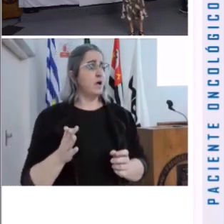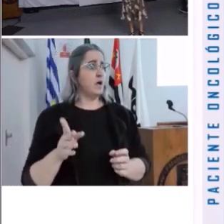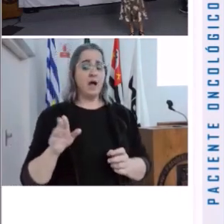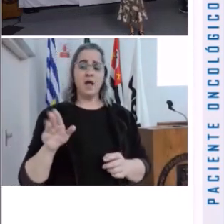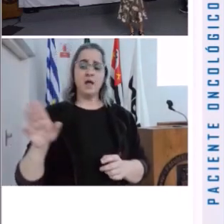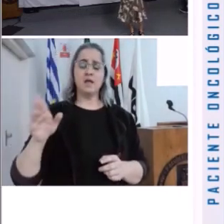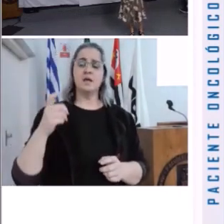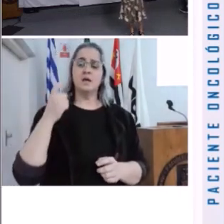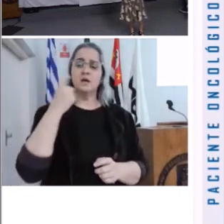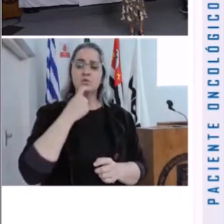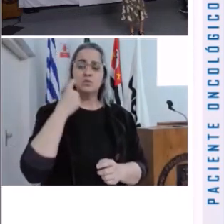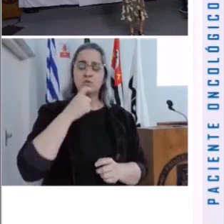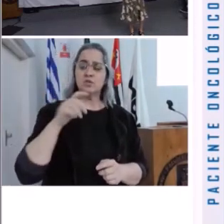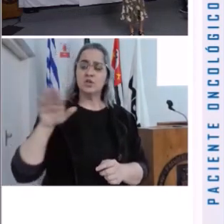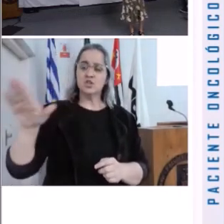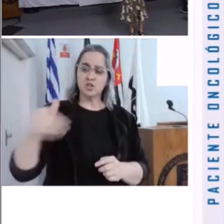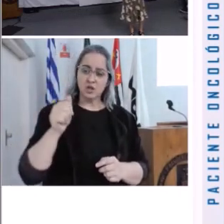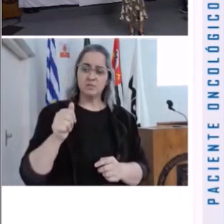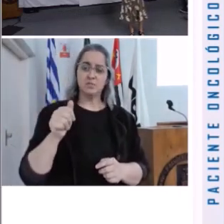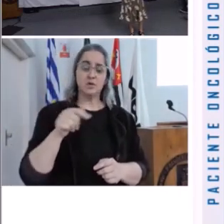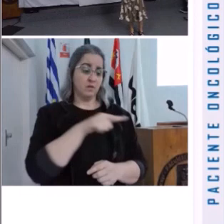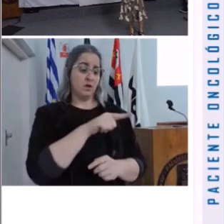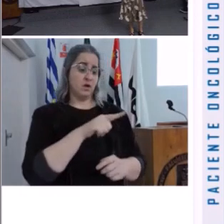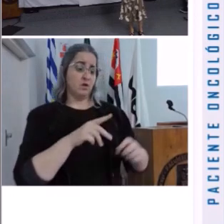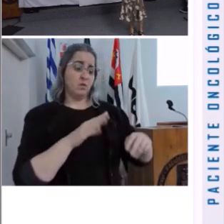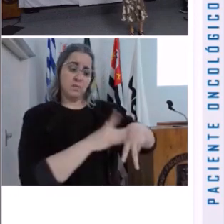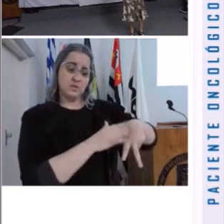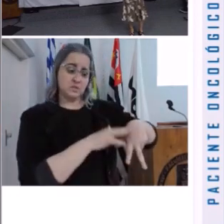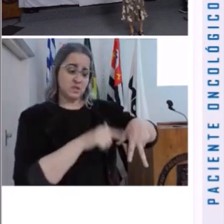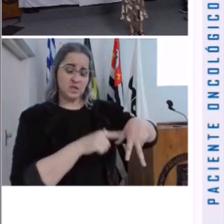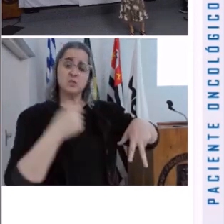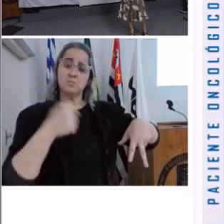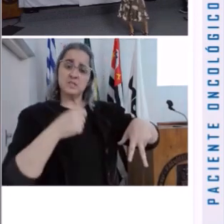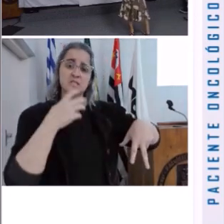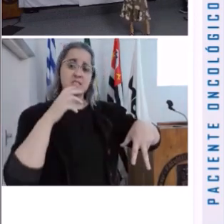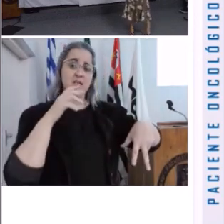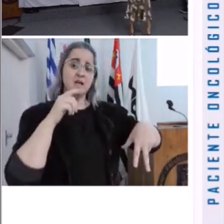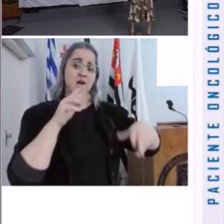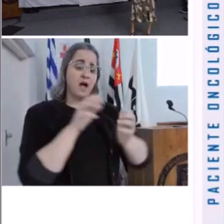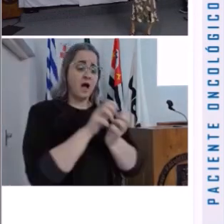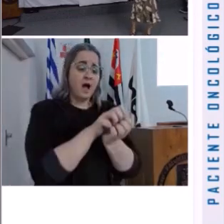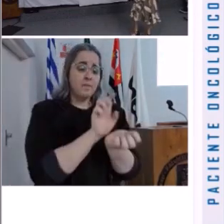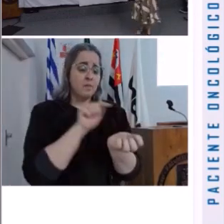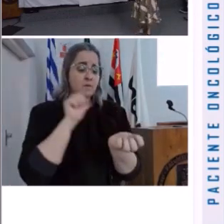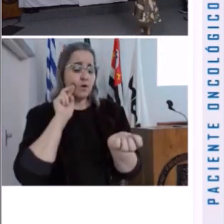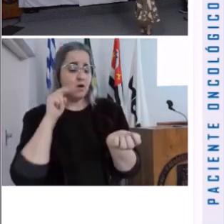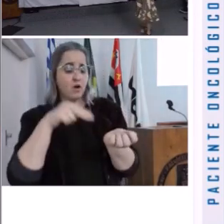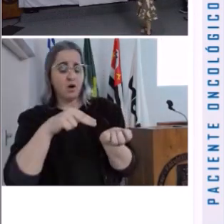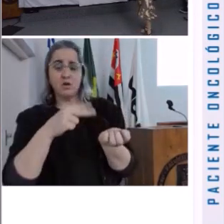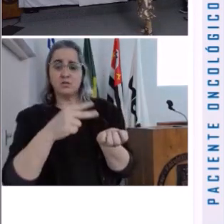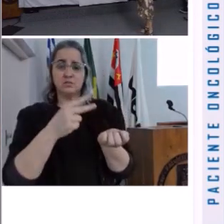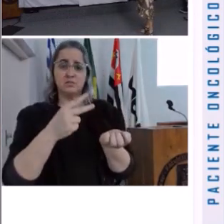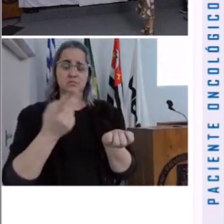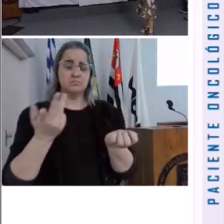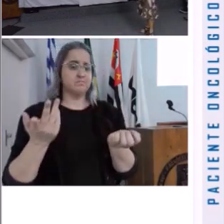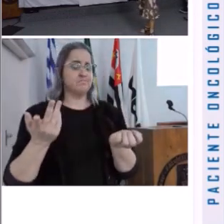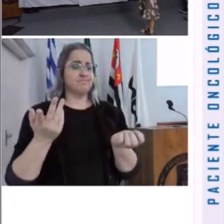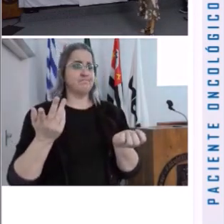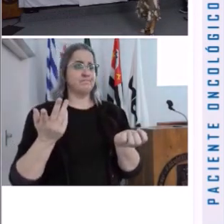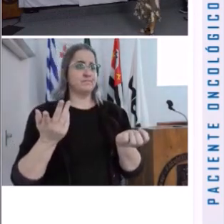drenagem de abscesso. E não tinha nada a ver com abscesso. Né? São infecções que ele estava tendo em detrimento do sistema imunológico dele baixo.